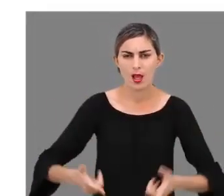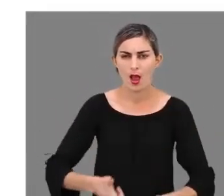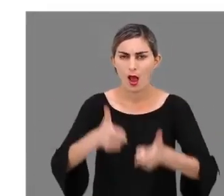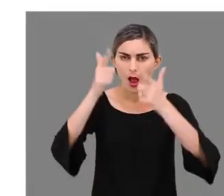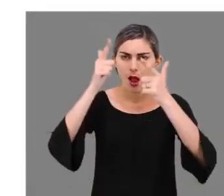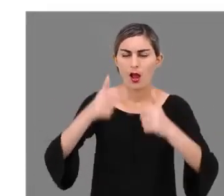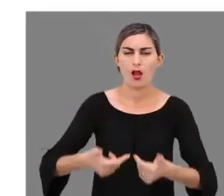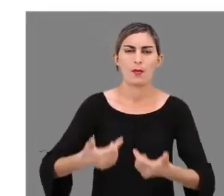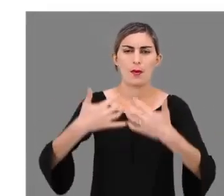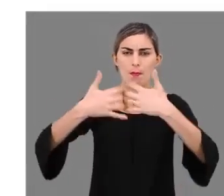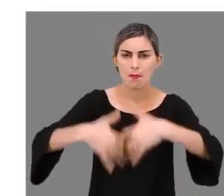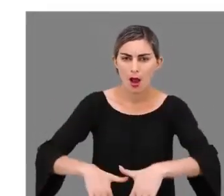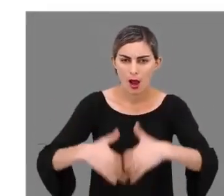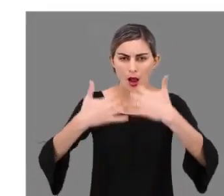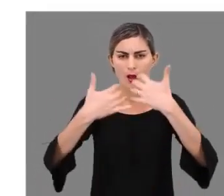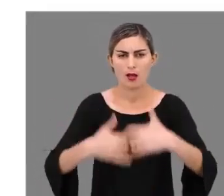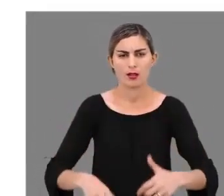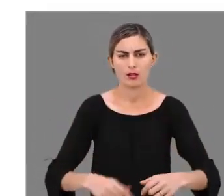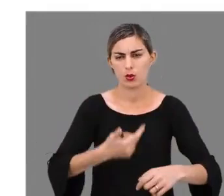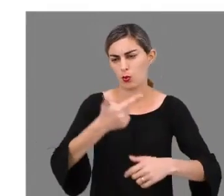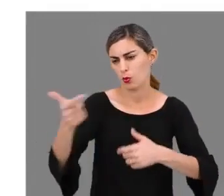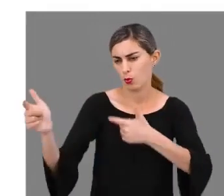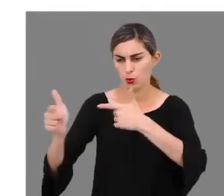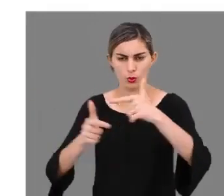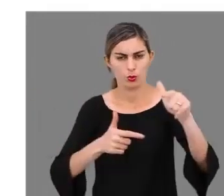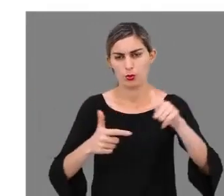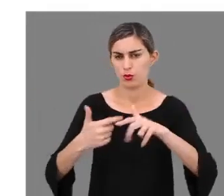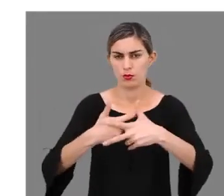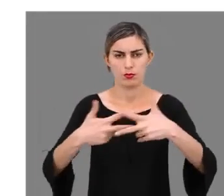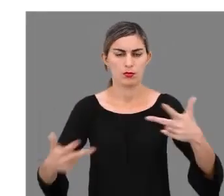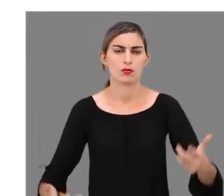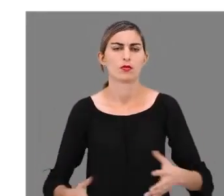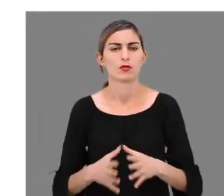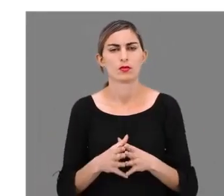máquinas que as pessoas produzem, entre outras ferramentas.